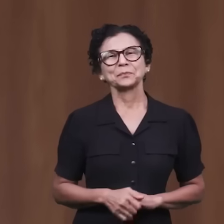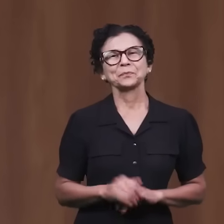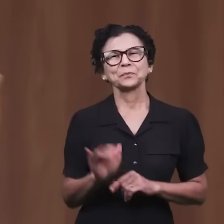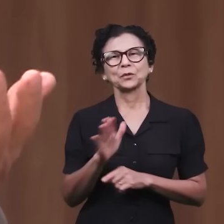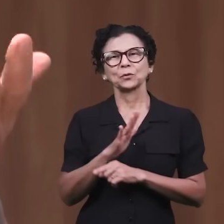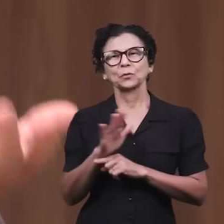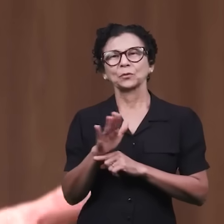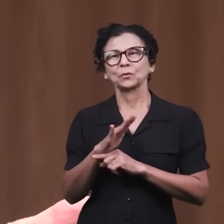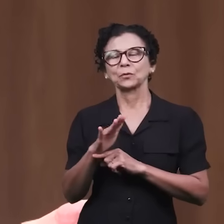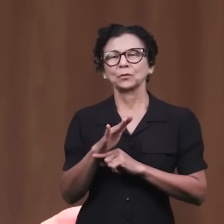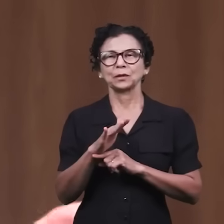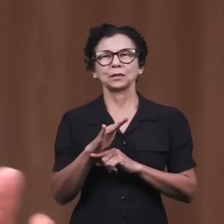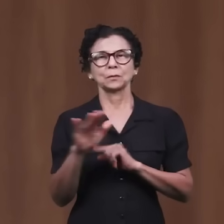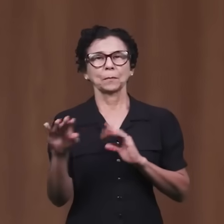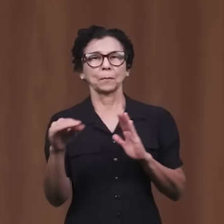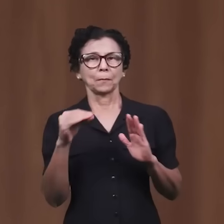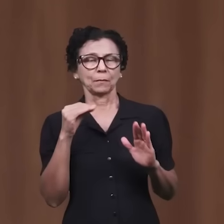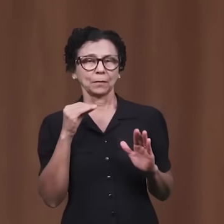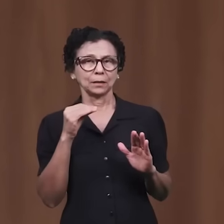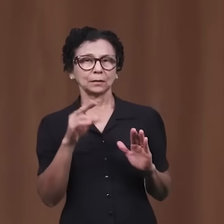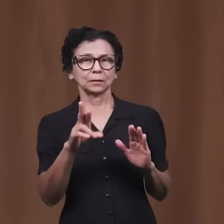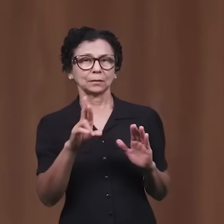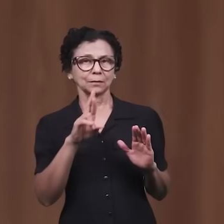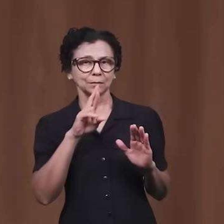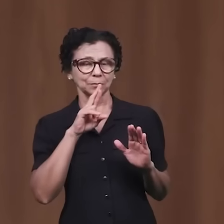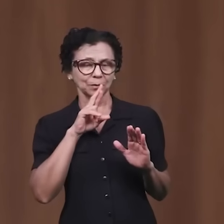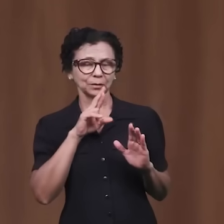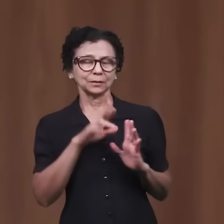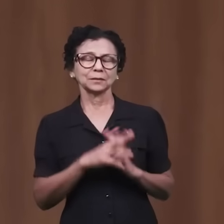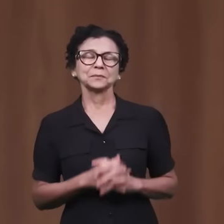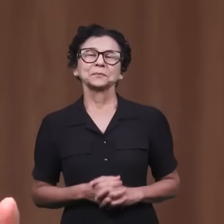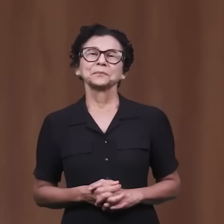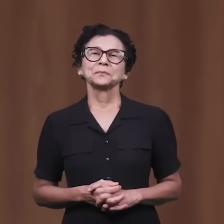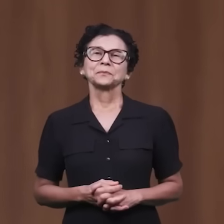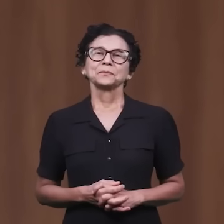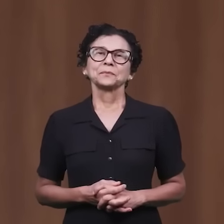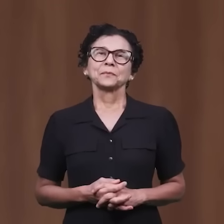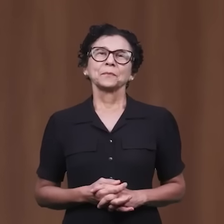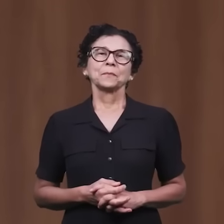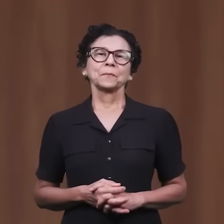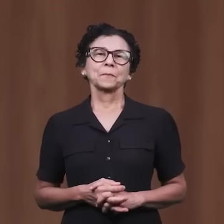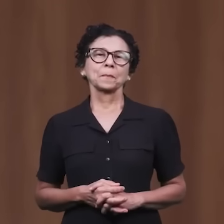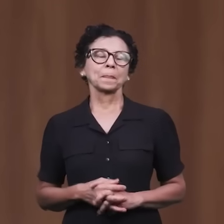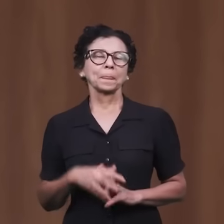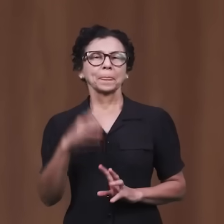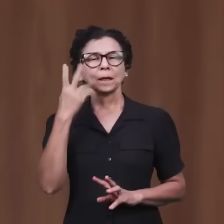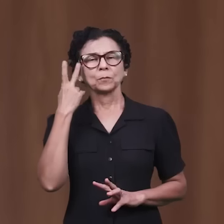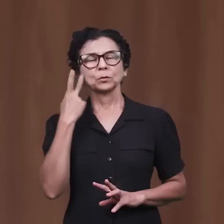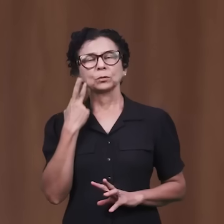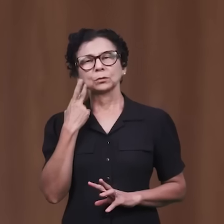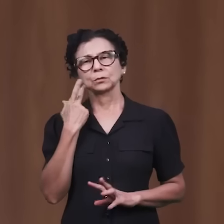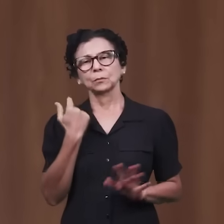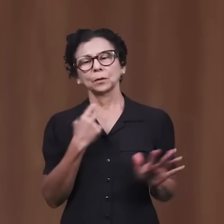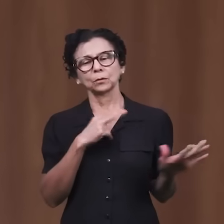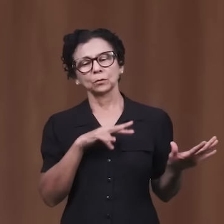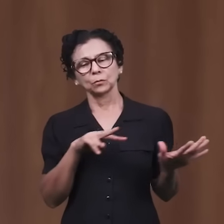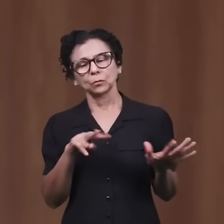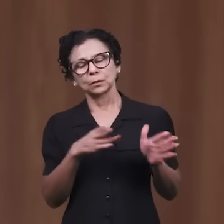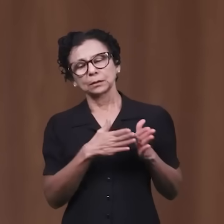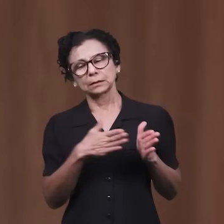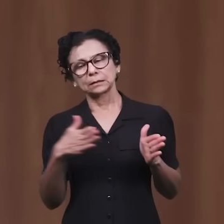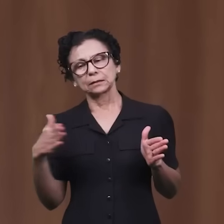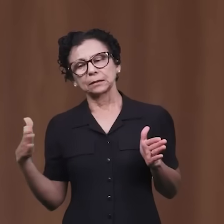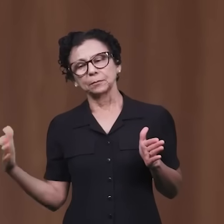eles enviam os vídeos para participar, dando respostas gravadas em vídeos, é normal, ao longo da